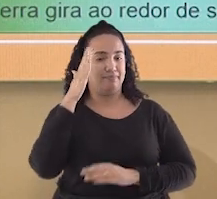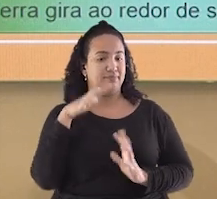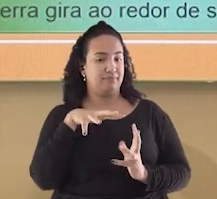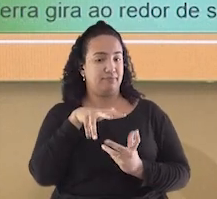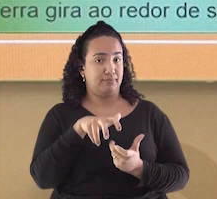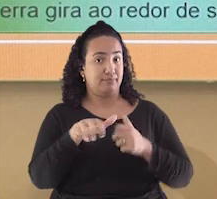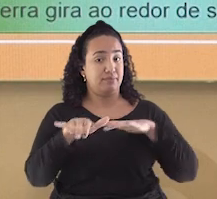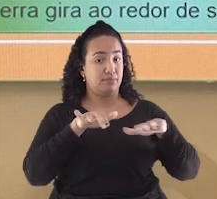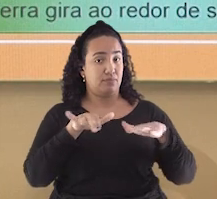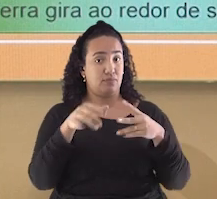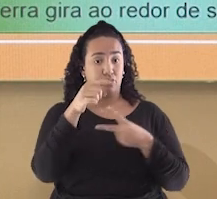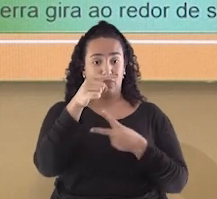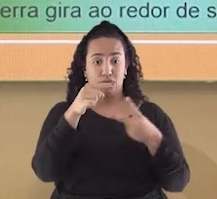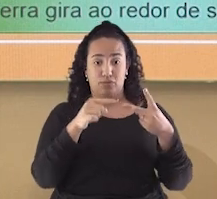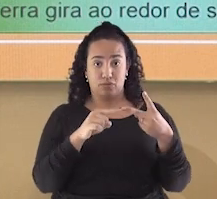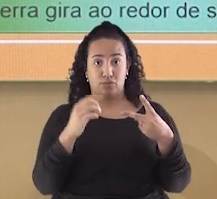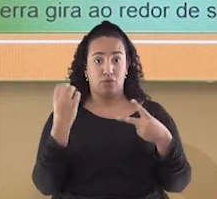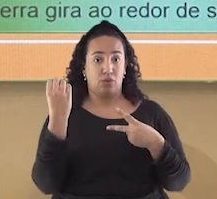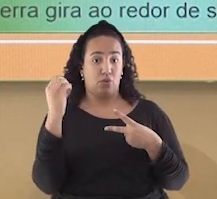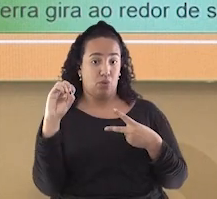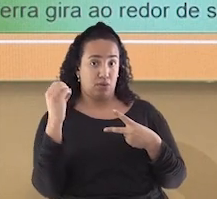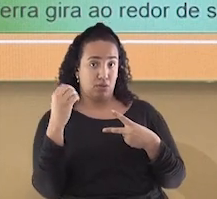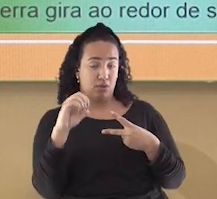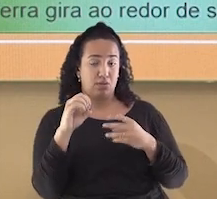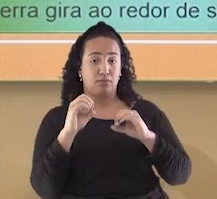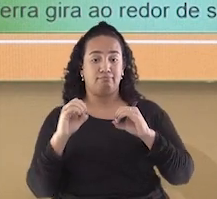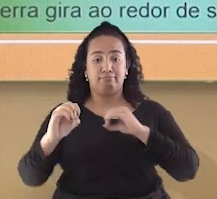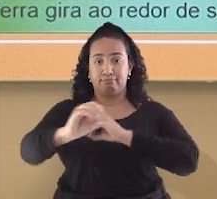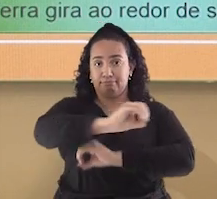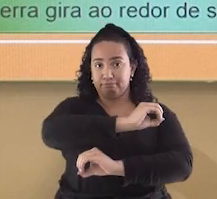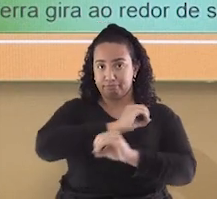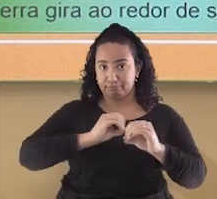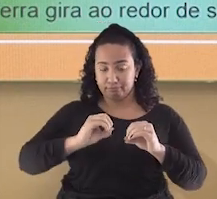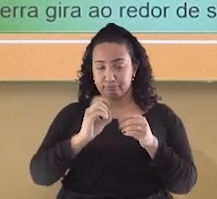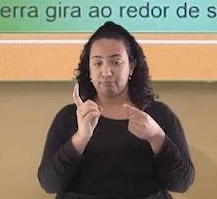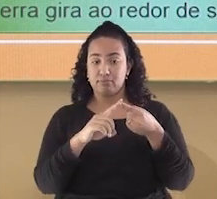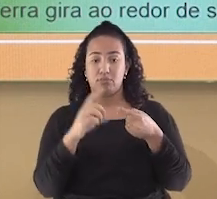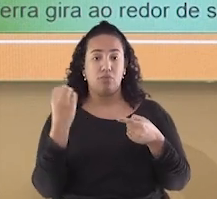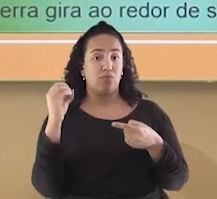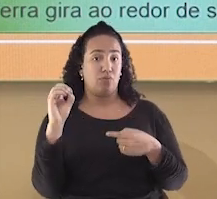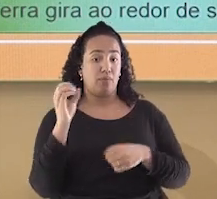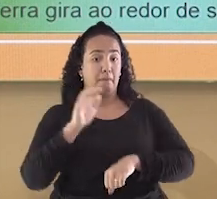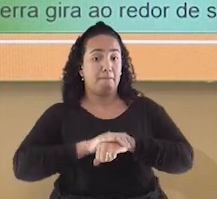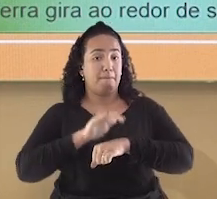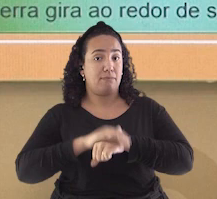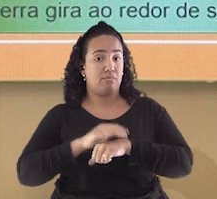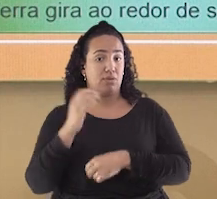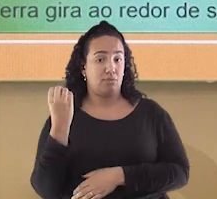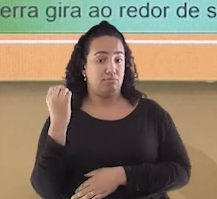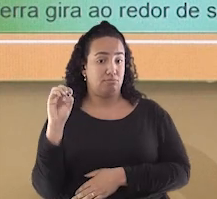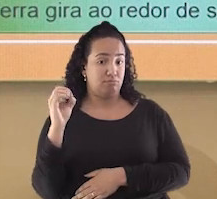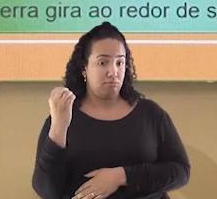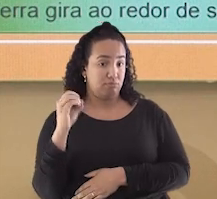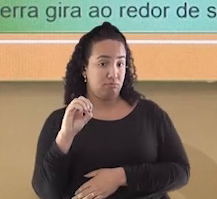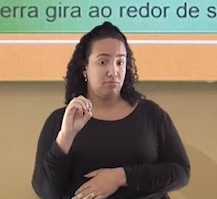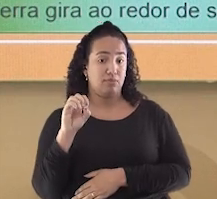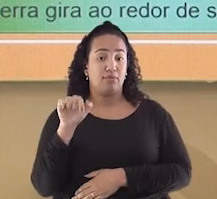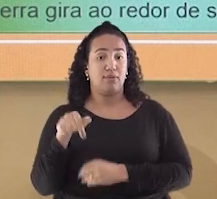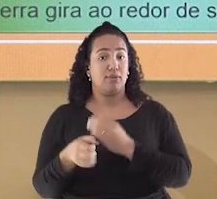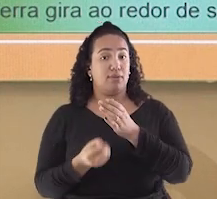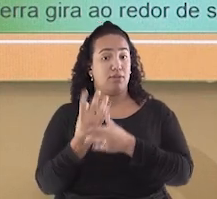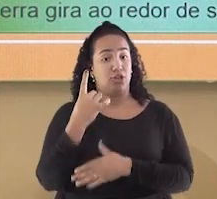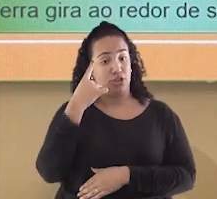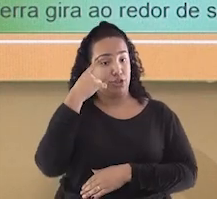realiza dois movimentos simultâneos, a rotação e a translação. Na rotação, a Terra gira ao redor do seu próprio